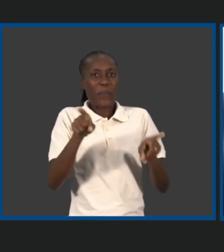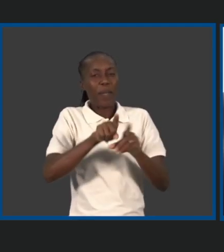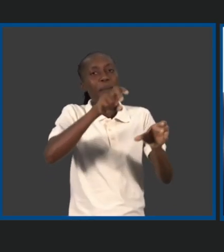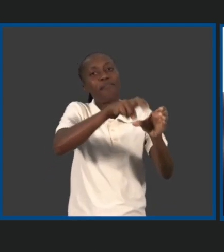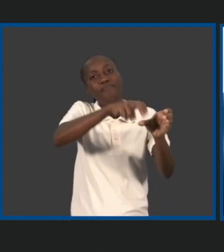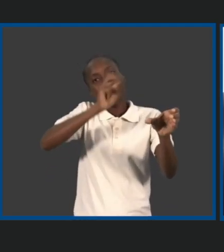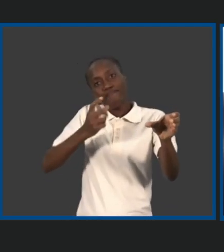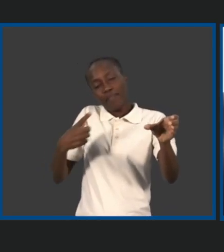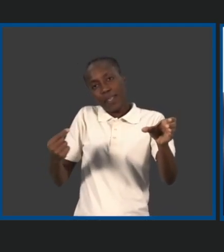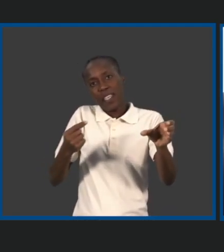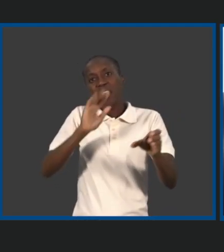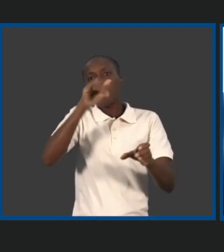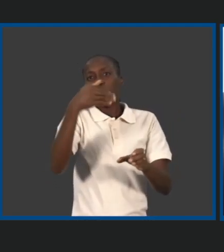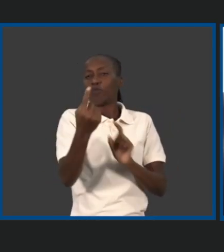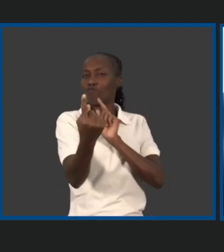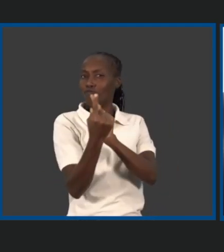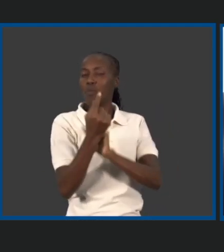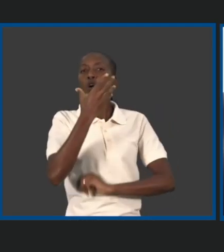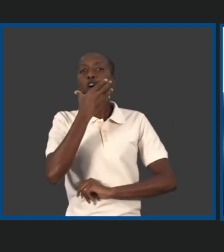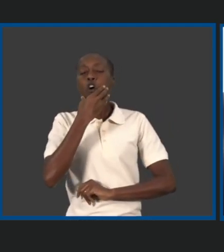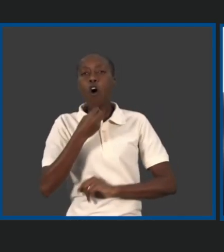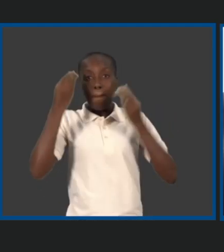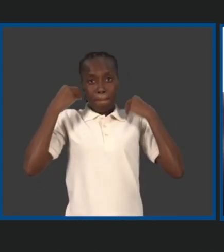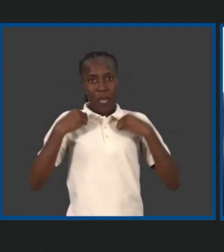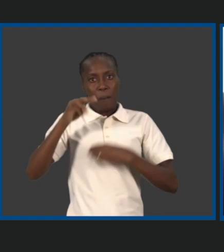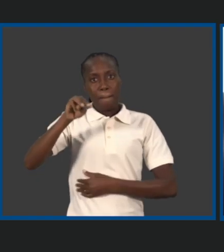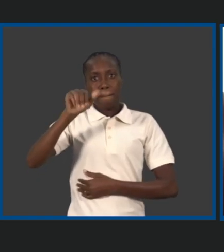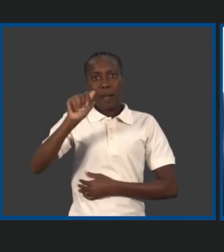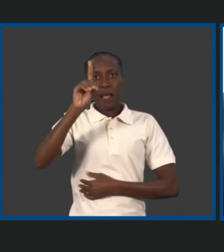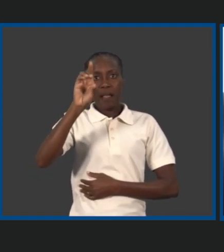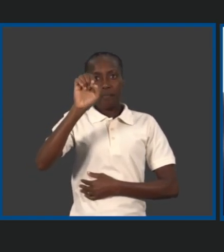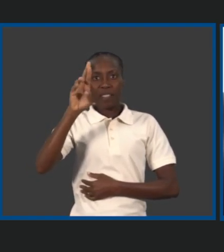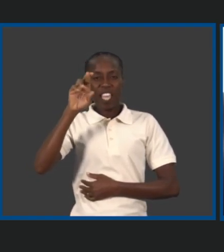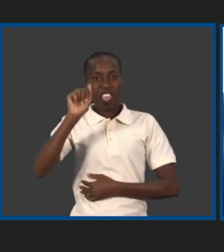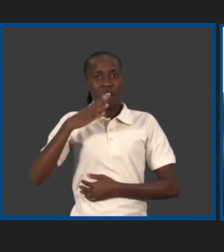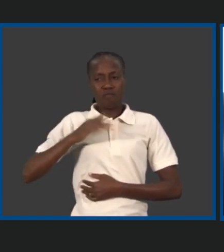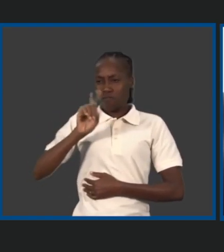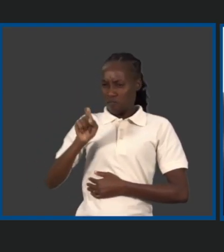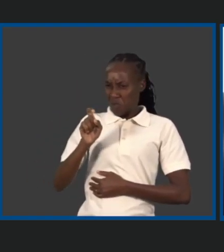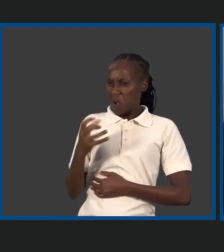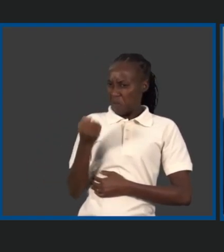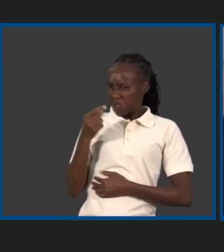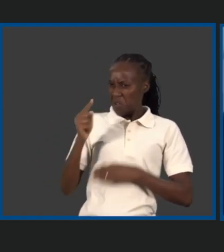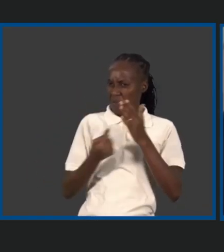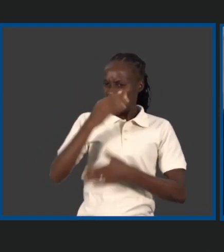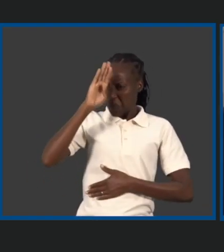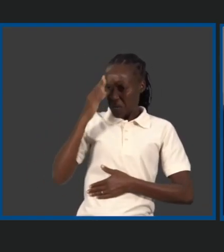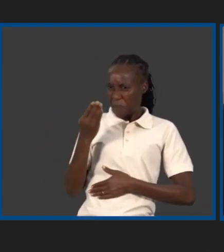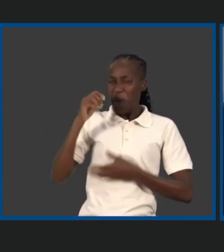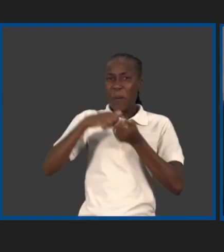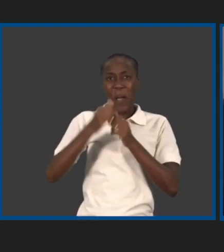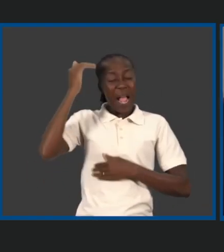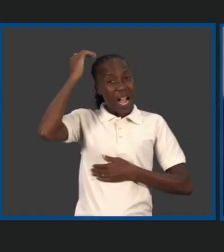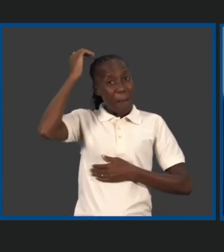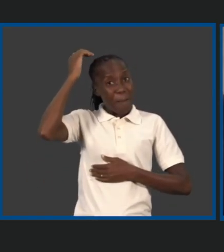Lá fui conhecer o doutor Madeira. Então, eu até perguntei a ele se era normal. Porque a cabeça, cada